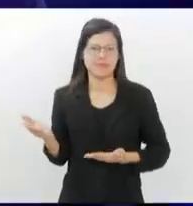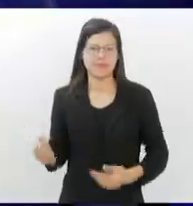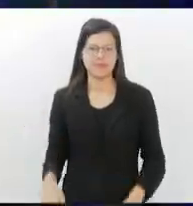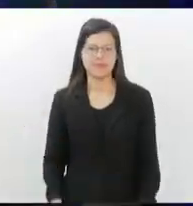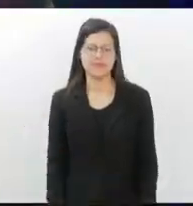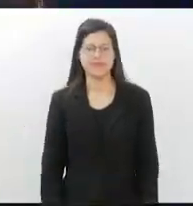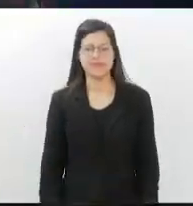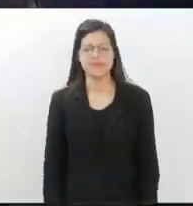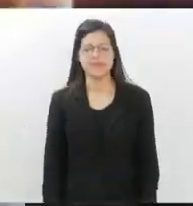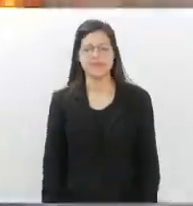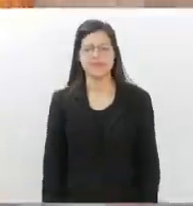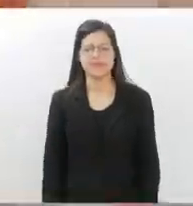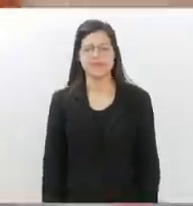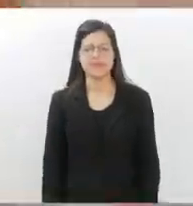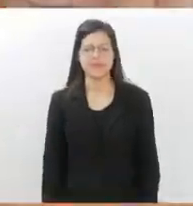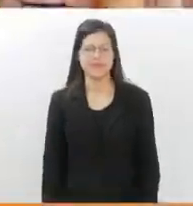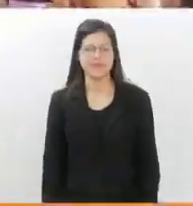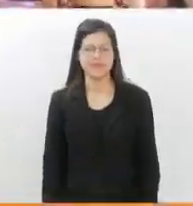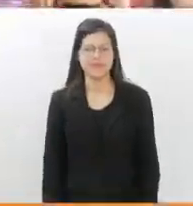21 998230331.